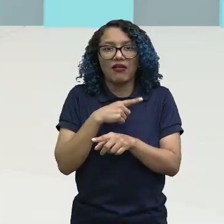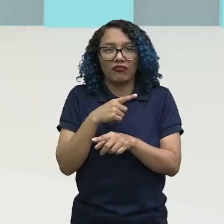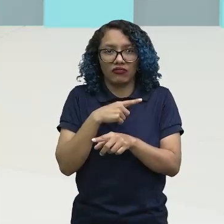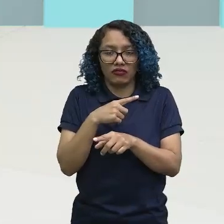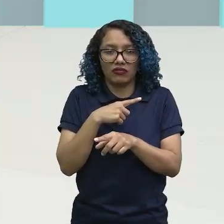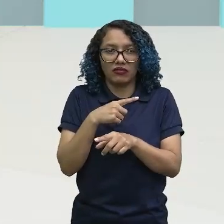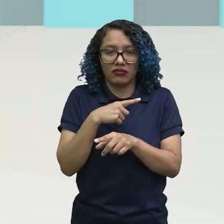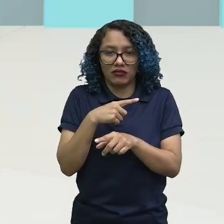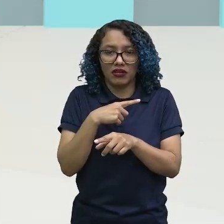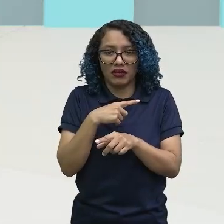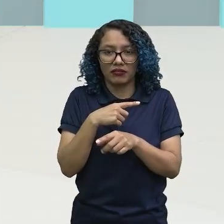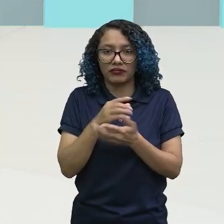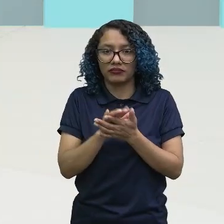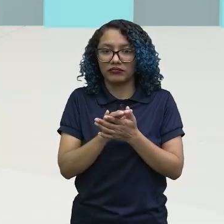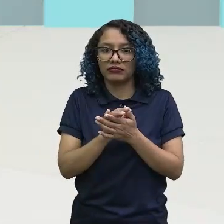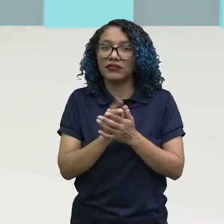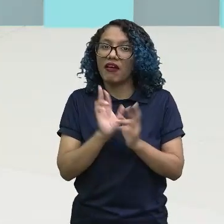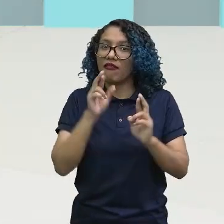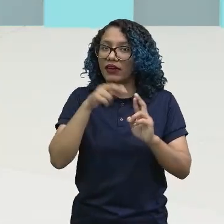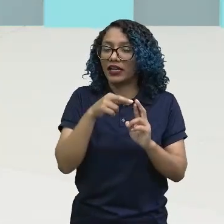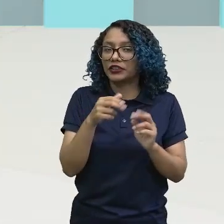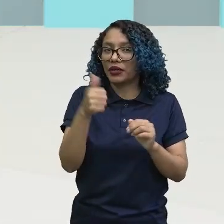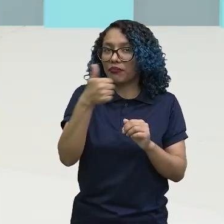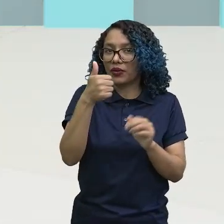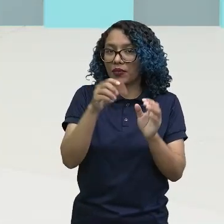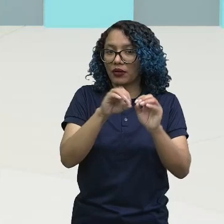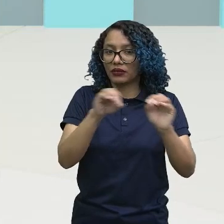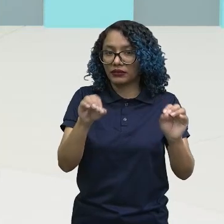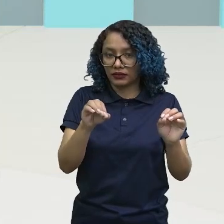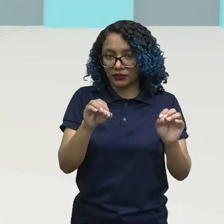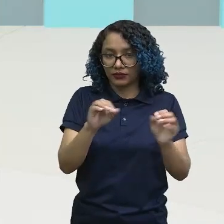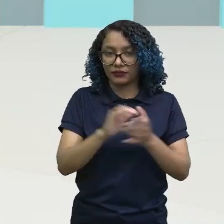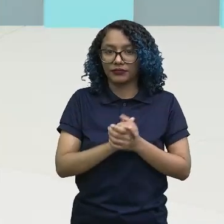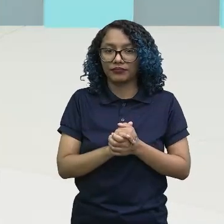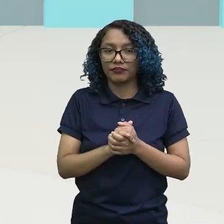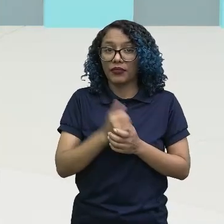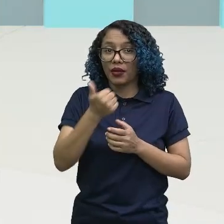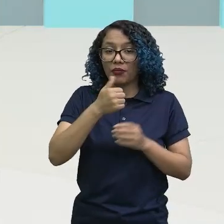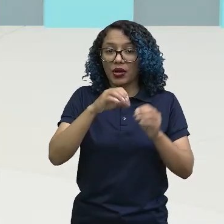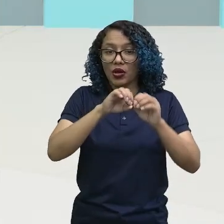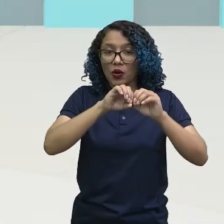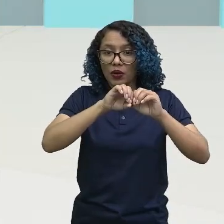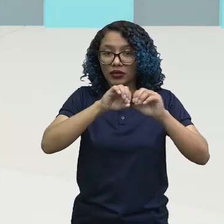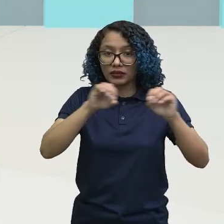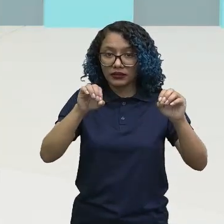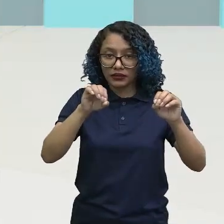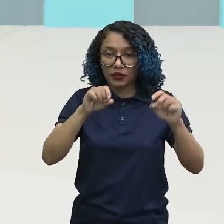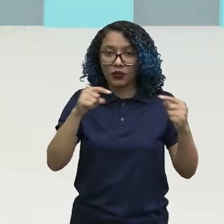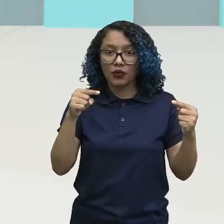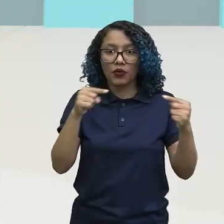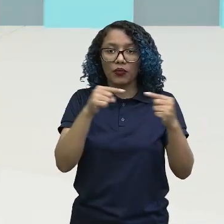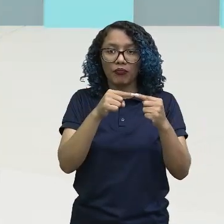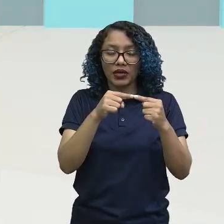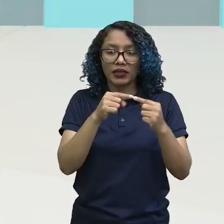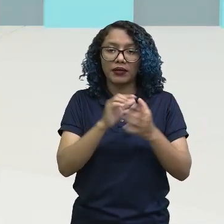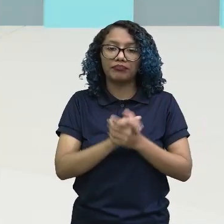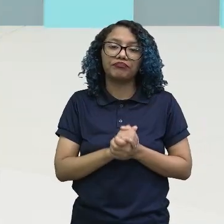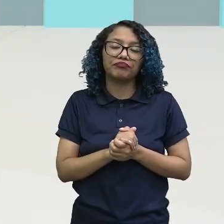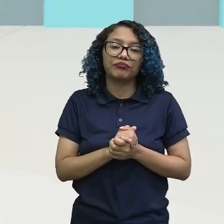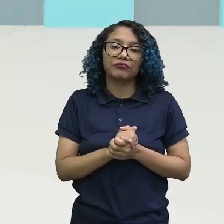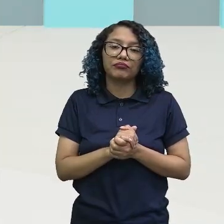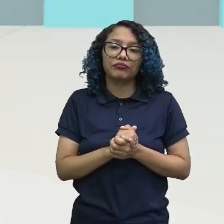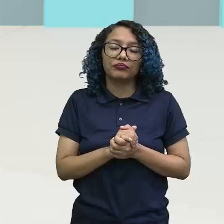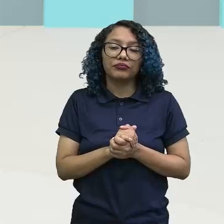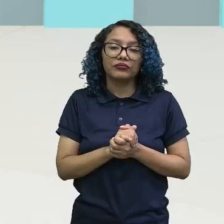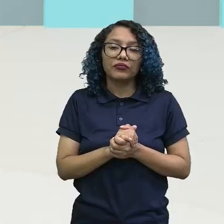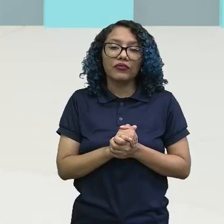foi colocado na primeira oração. Então, mas a prova é bastante complexa, é uma oração coordenada adversativa. Por quê? Porque